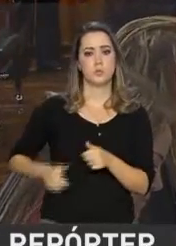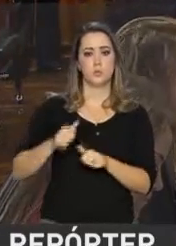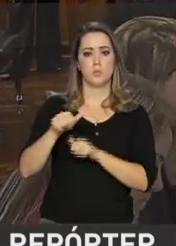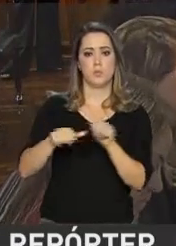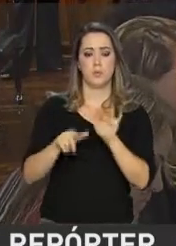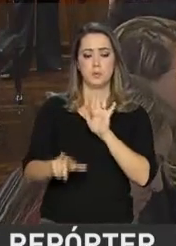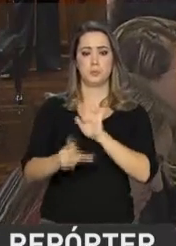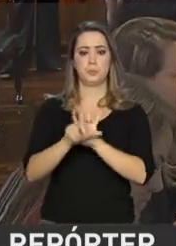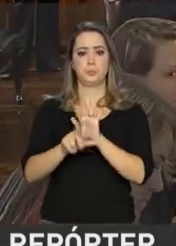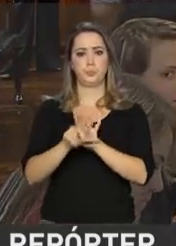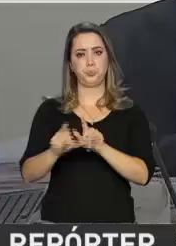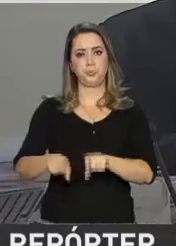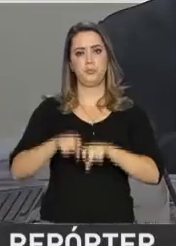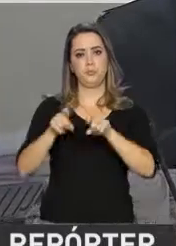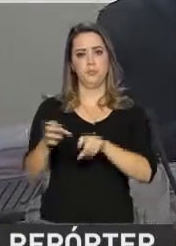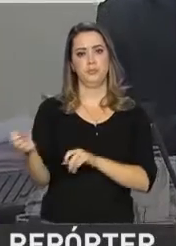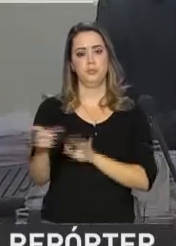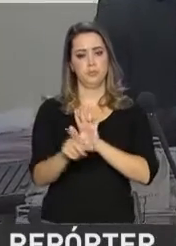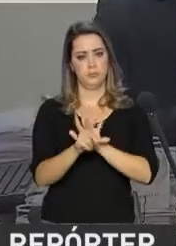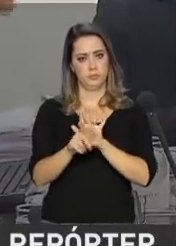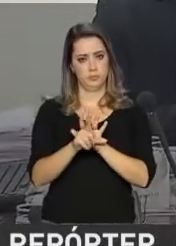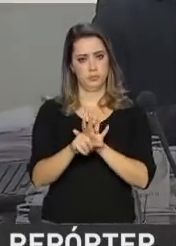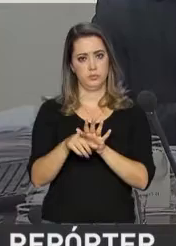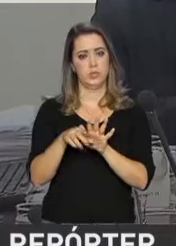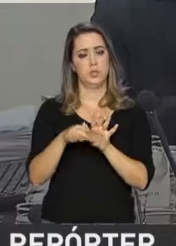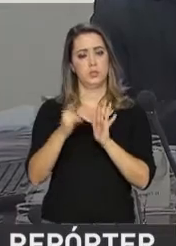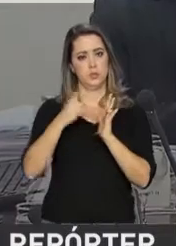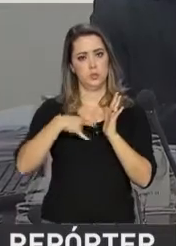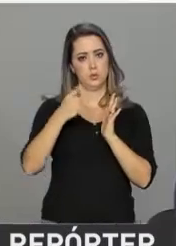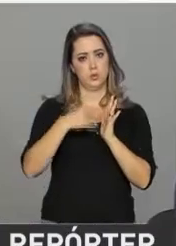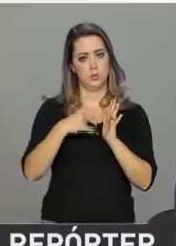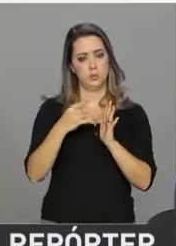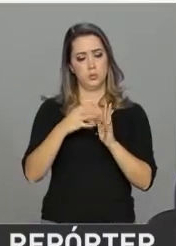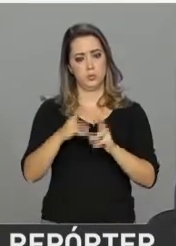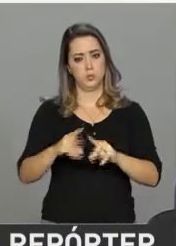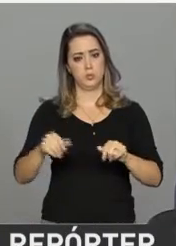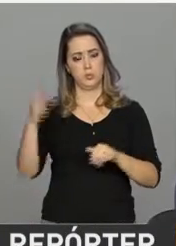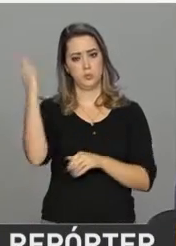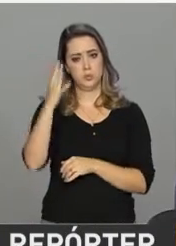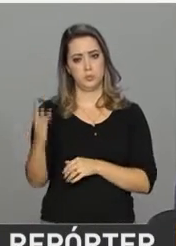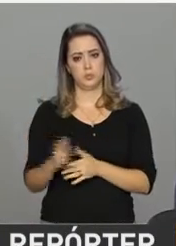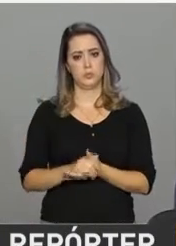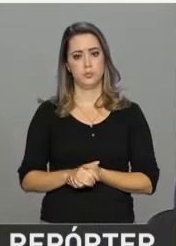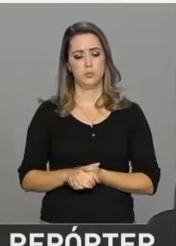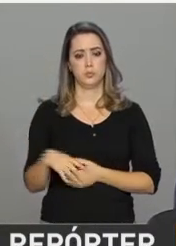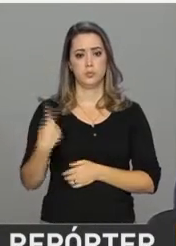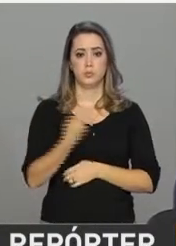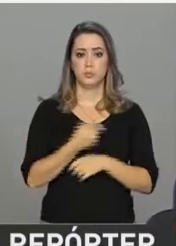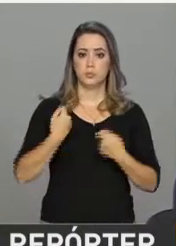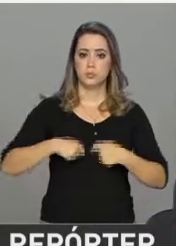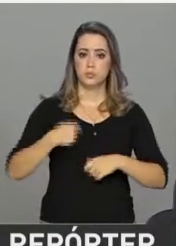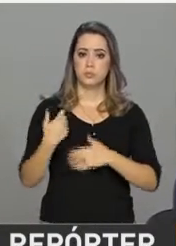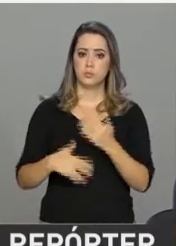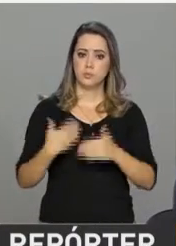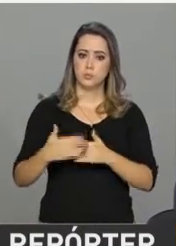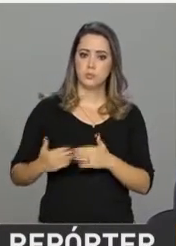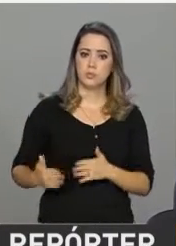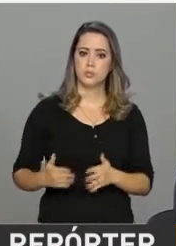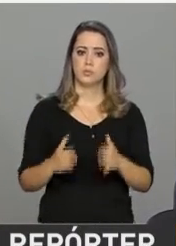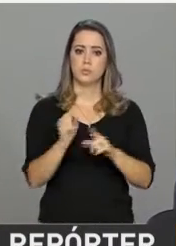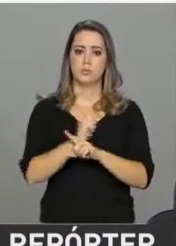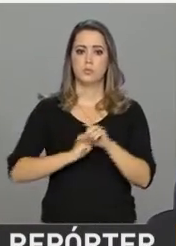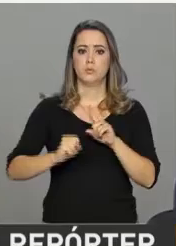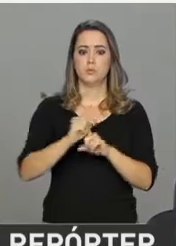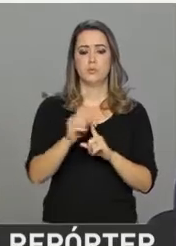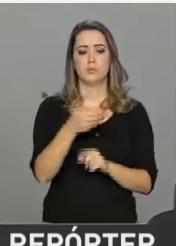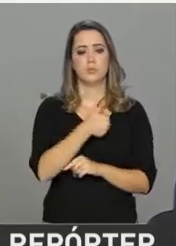agrária é a modernização do processo de regulação são fundiária do país nós temos que caminhar na área social do